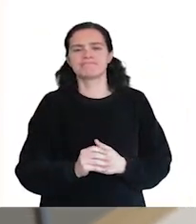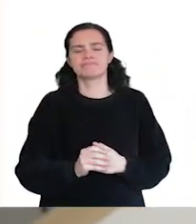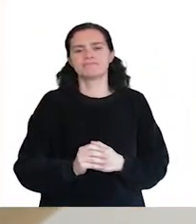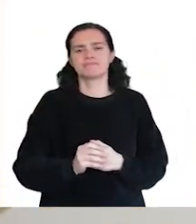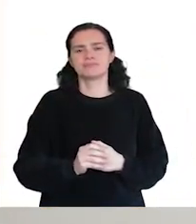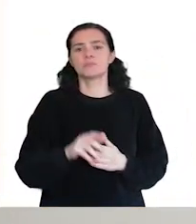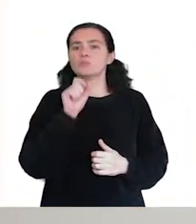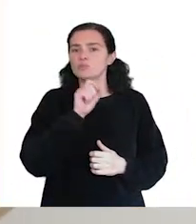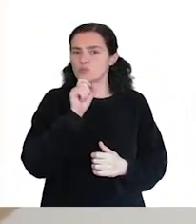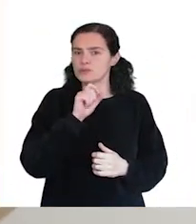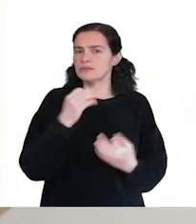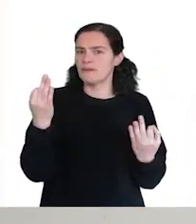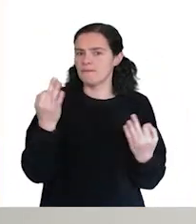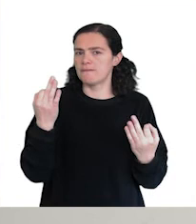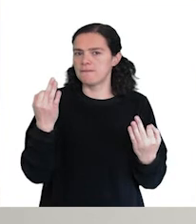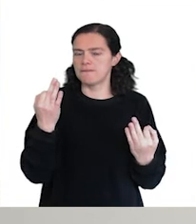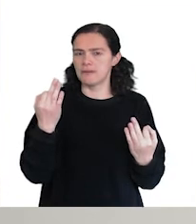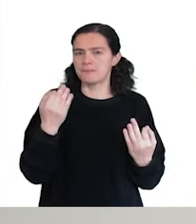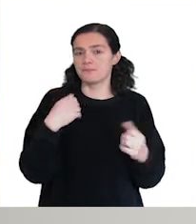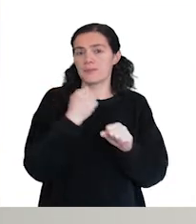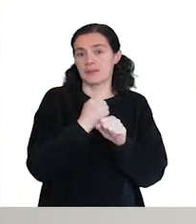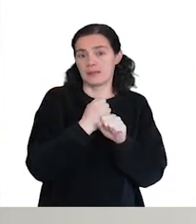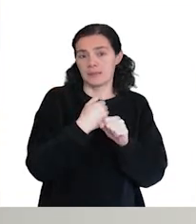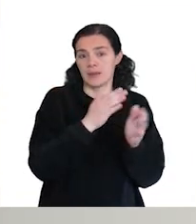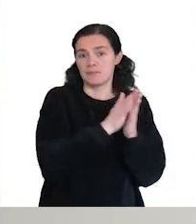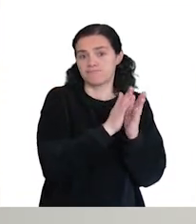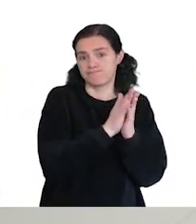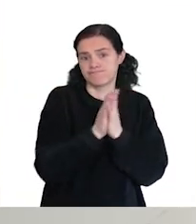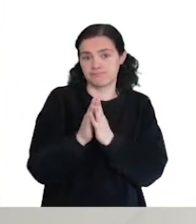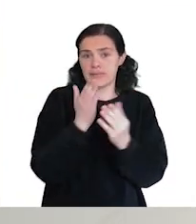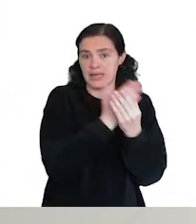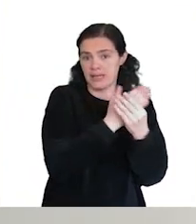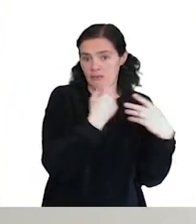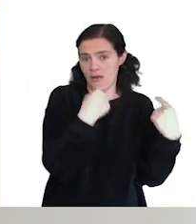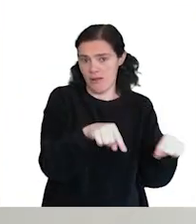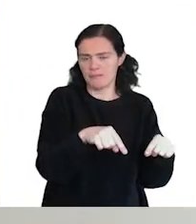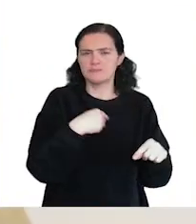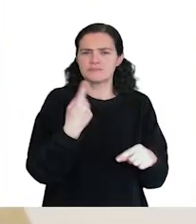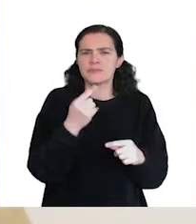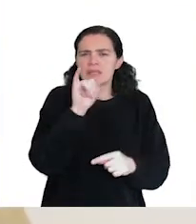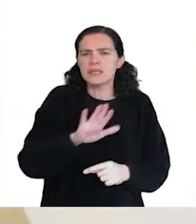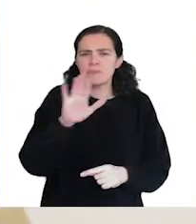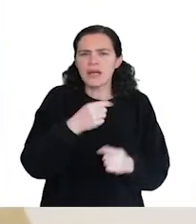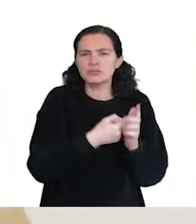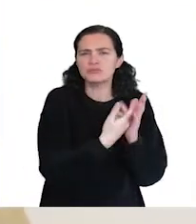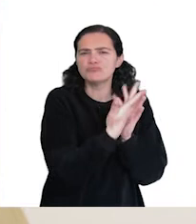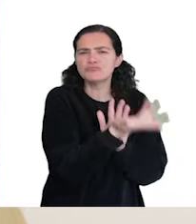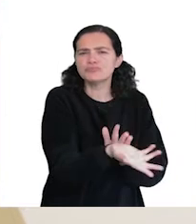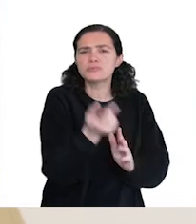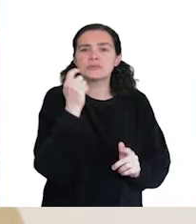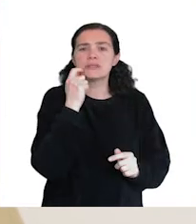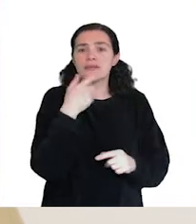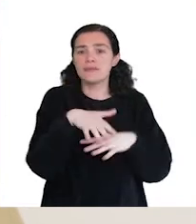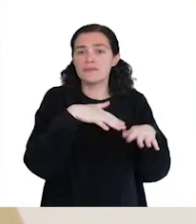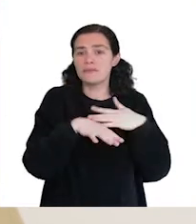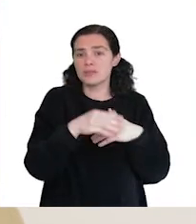fundo, foi possível, através do trabalho do arquivo, encontrar uma série de imagens produzidas pelo